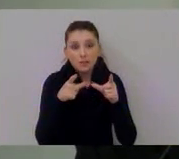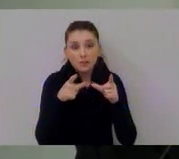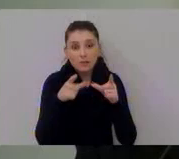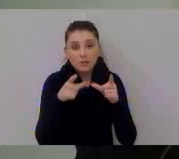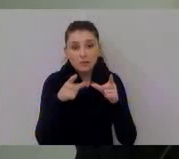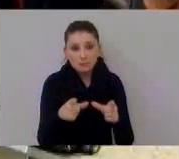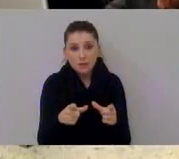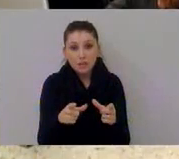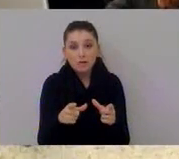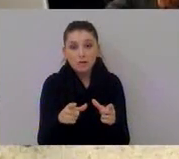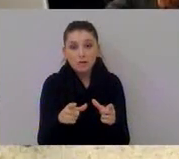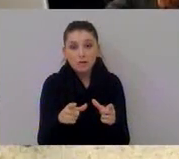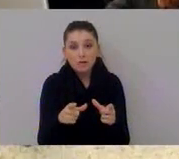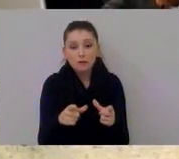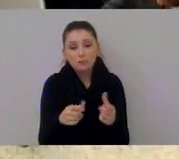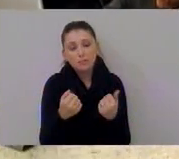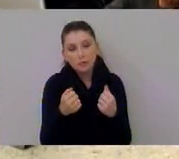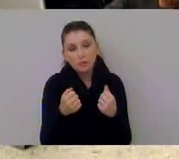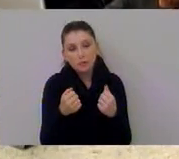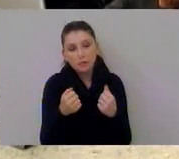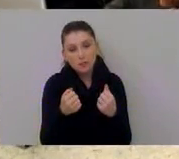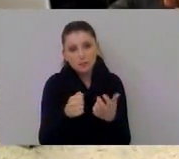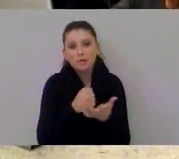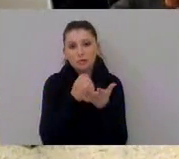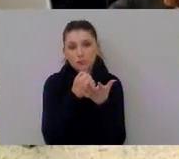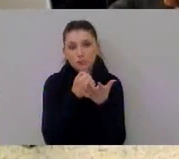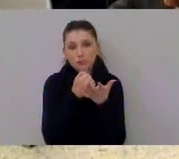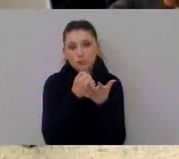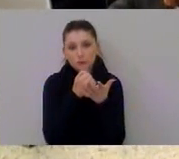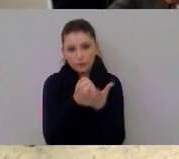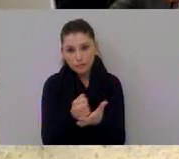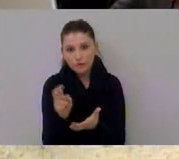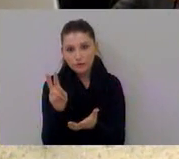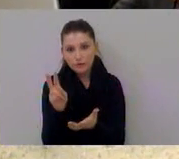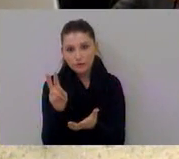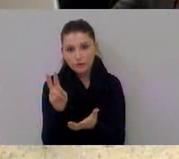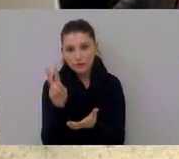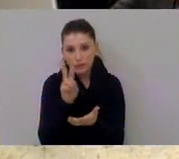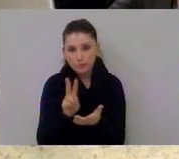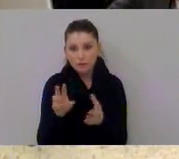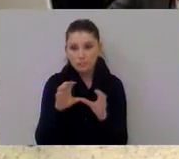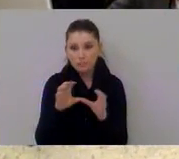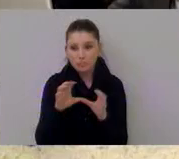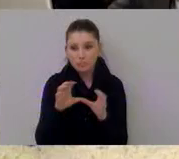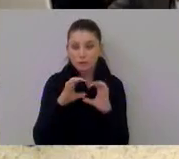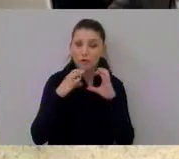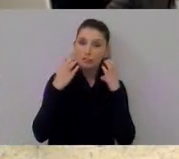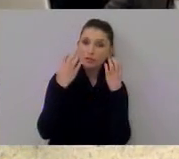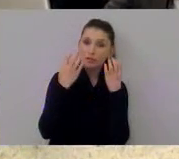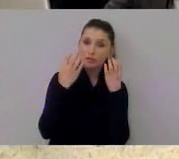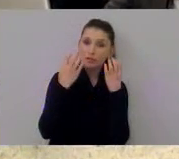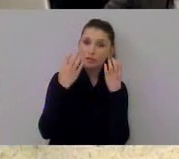vereadores para que a comunidade tenha mais informações. E nós